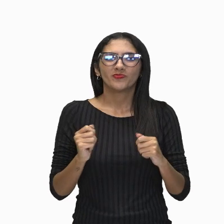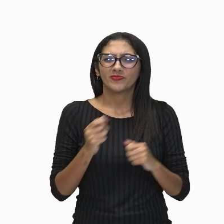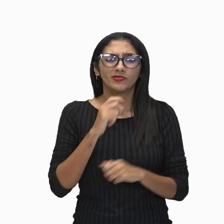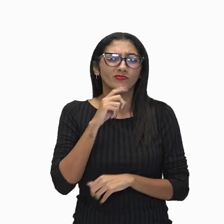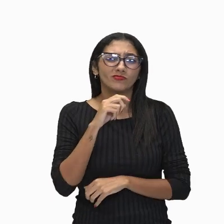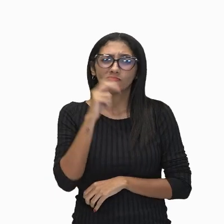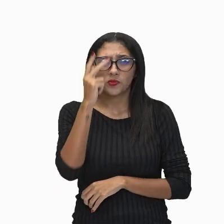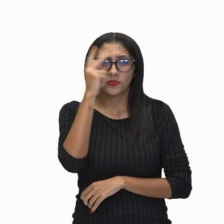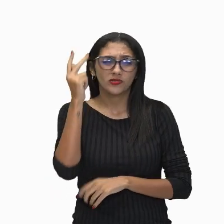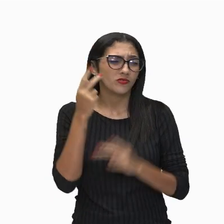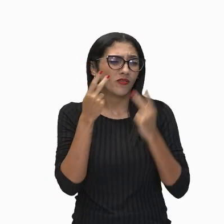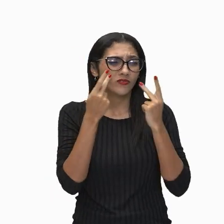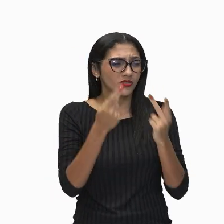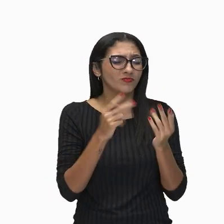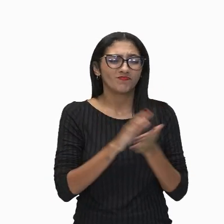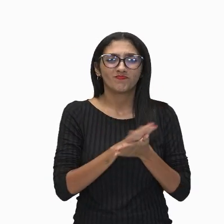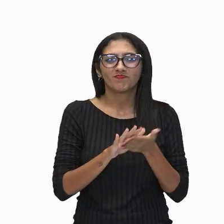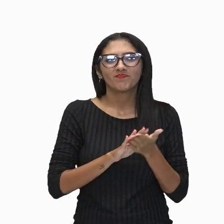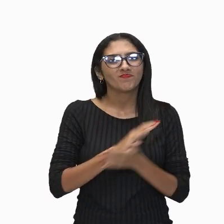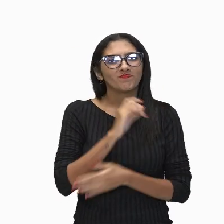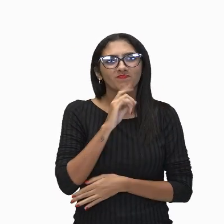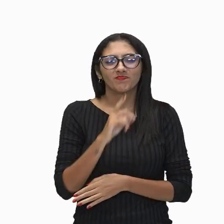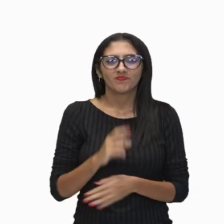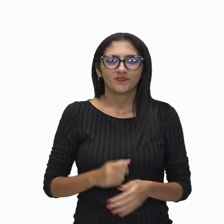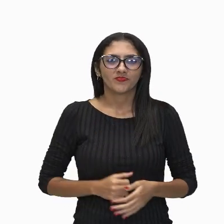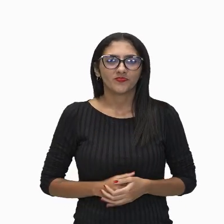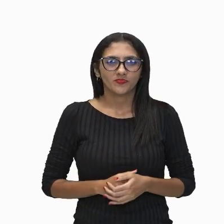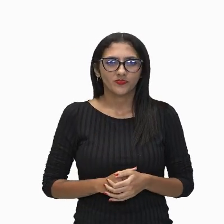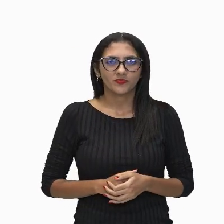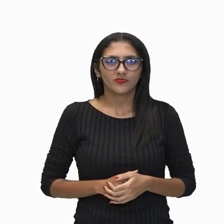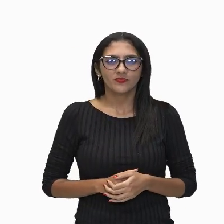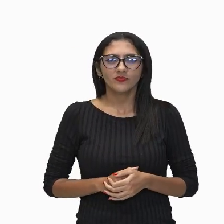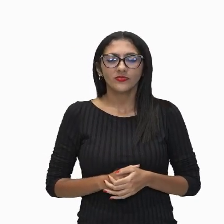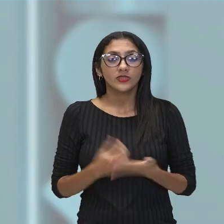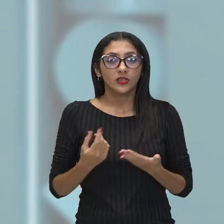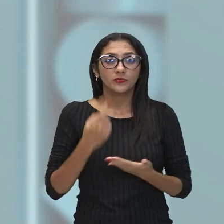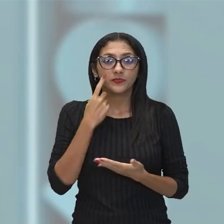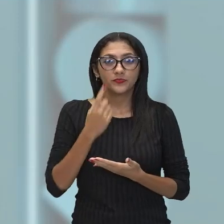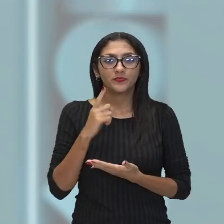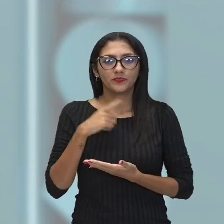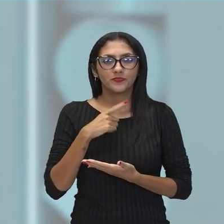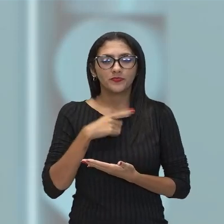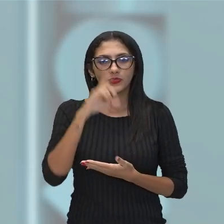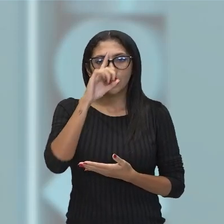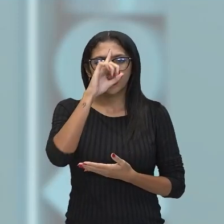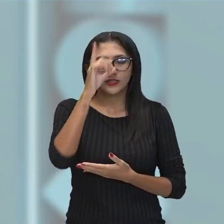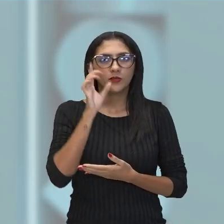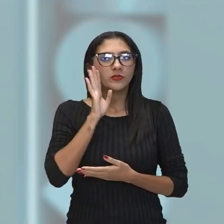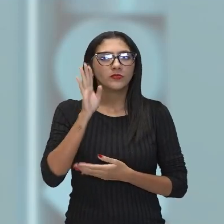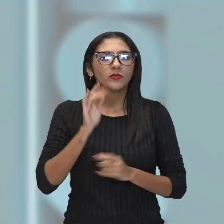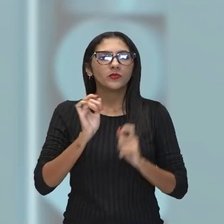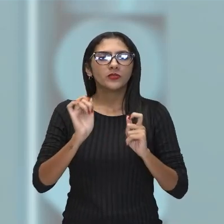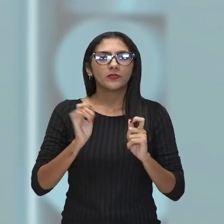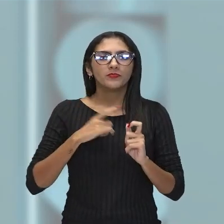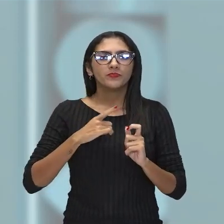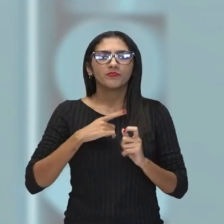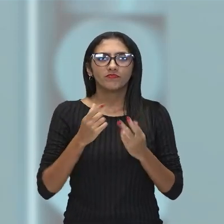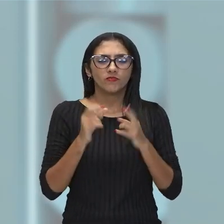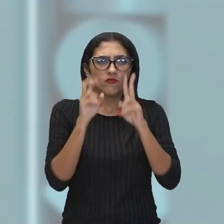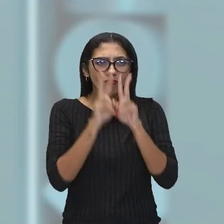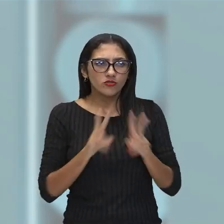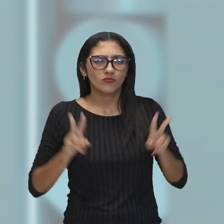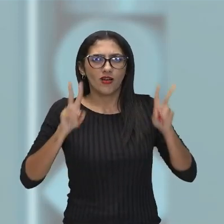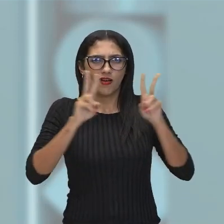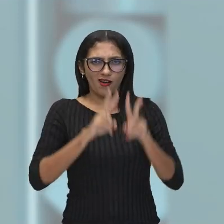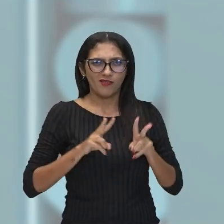uma concepção, de uma produção poética em que o autor ali iria trabalhar não somente com a questão do visual, da leitura